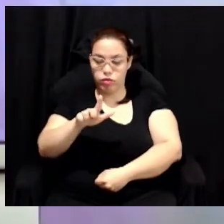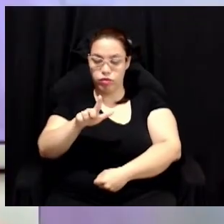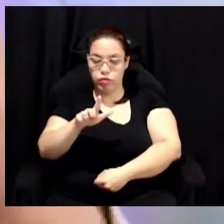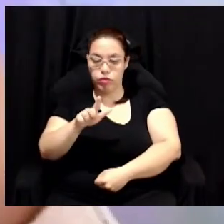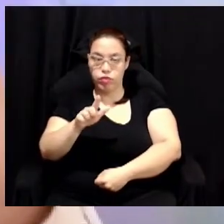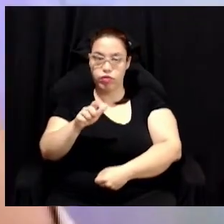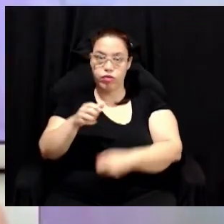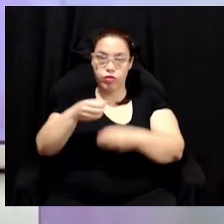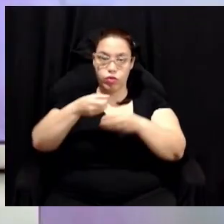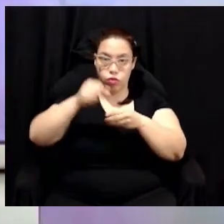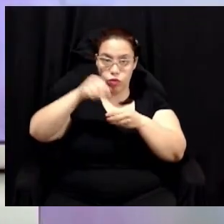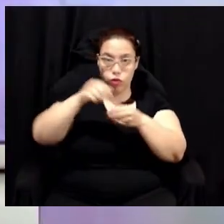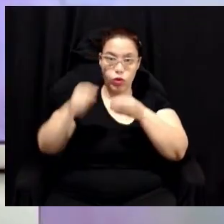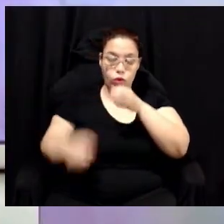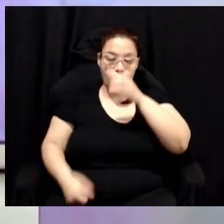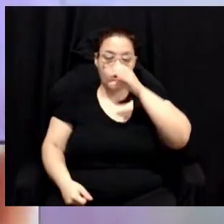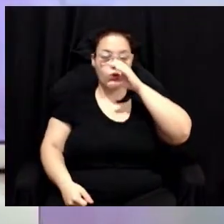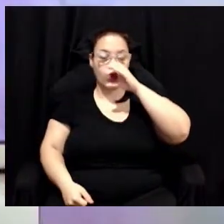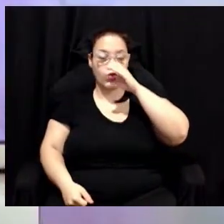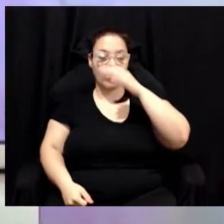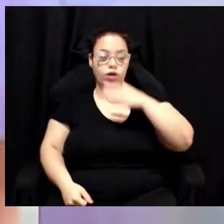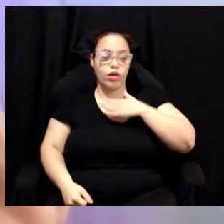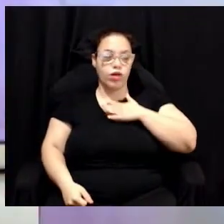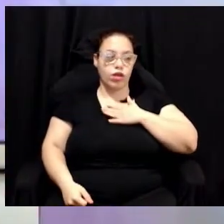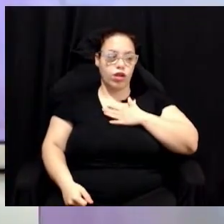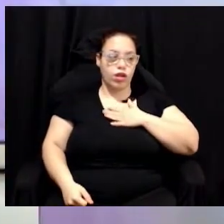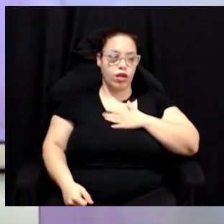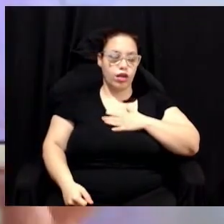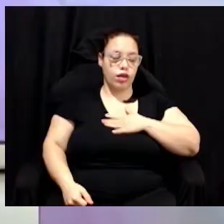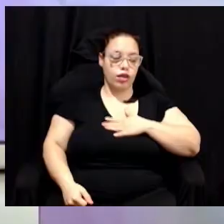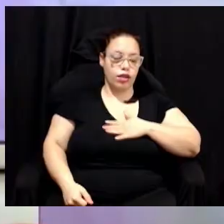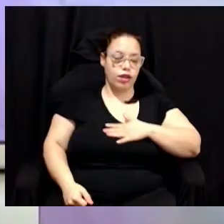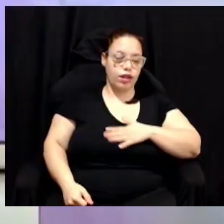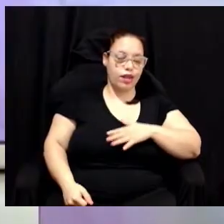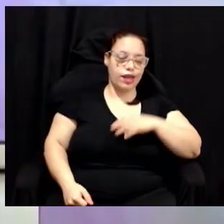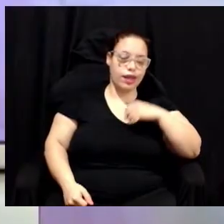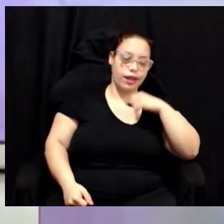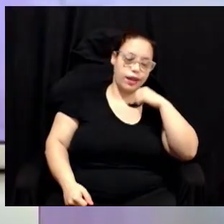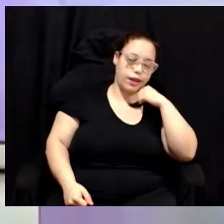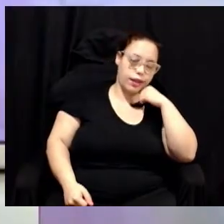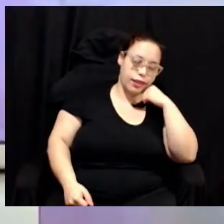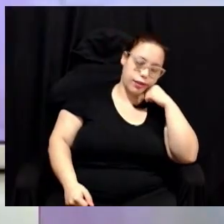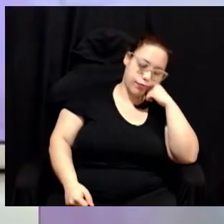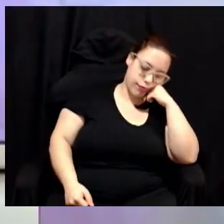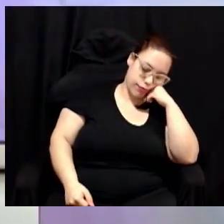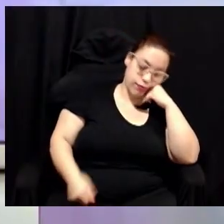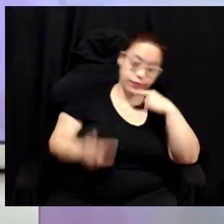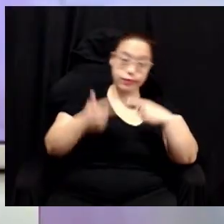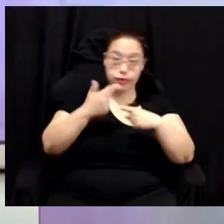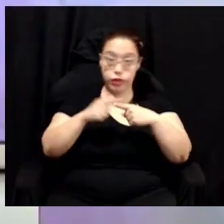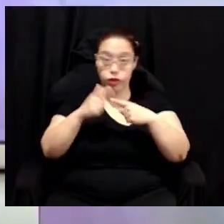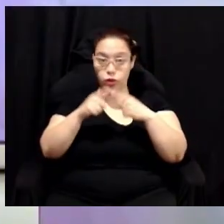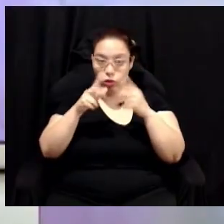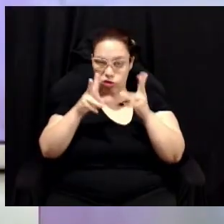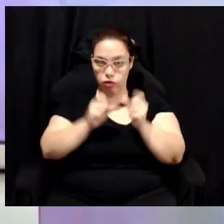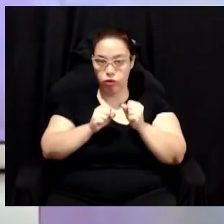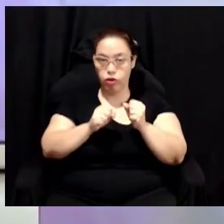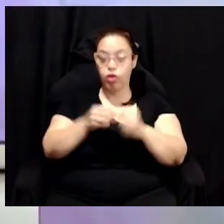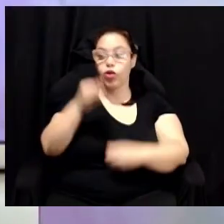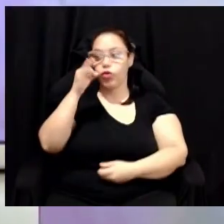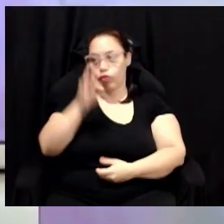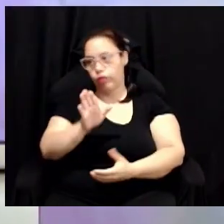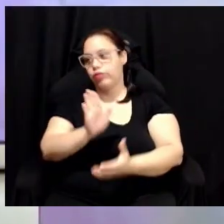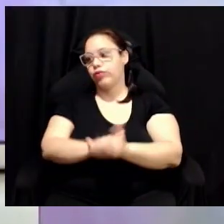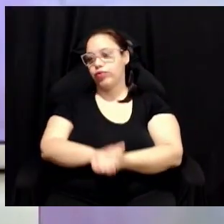e consome esse chá. Ele tem efeito calmante e sonífero, ou seja, se o seu problema é pegar no sono, vai